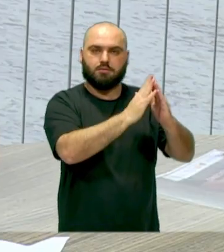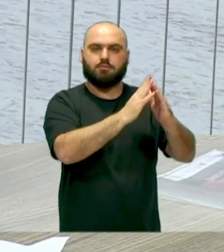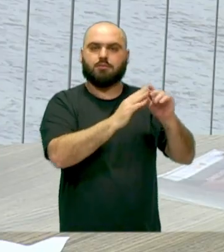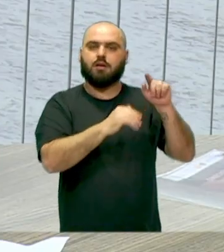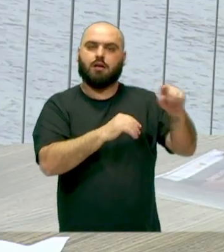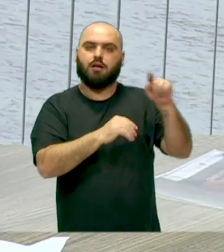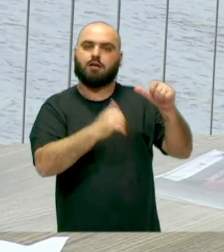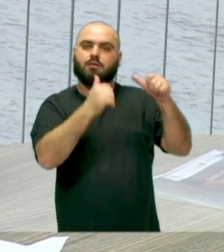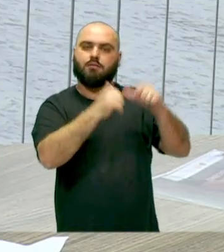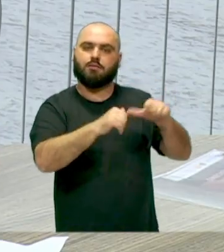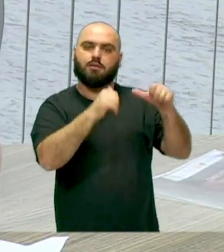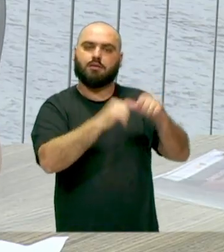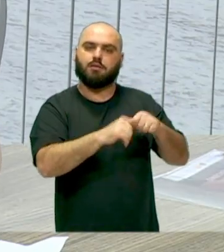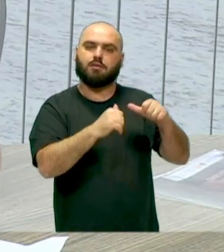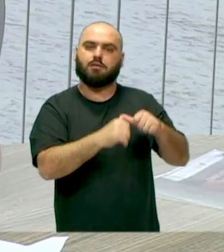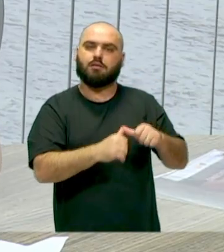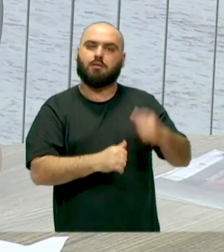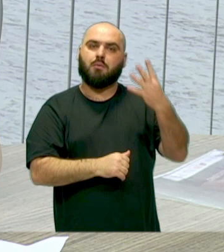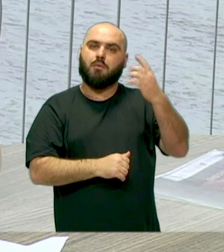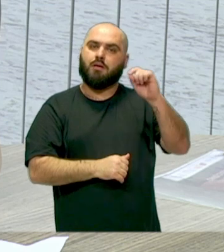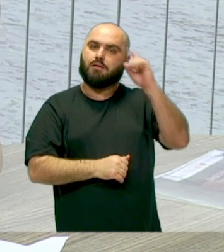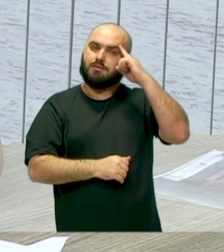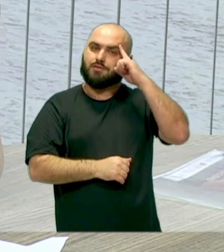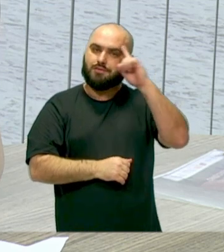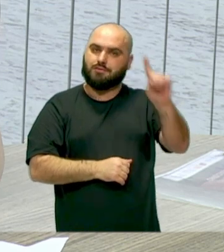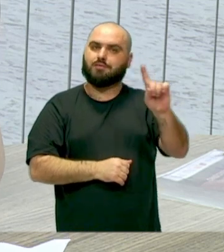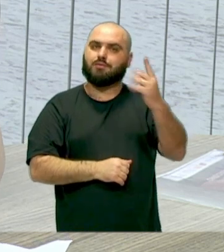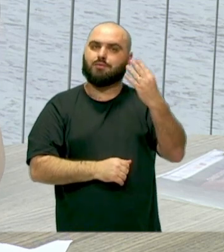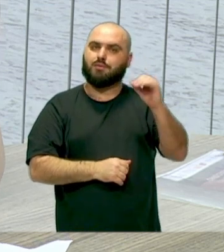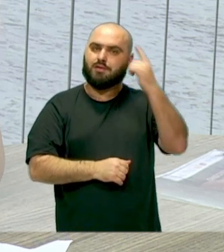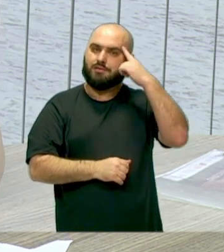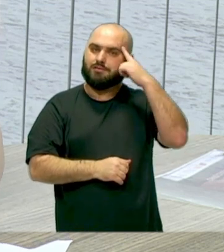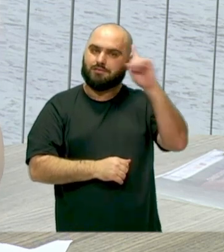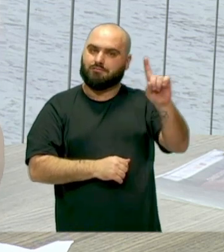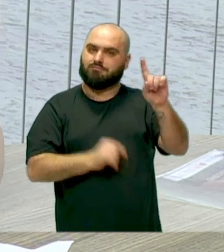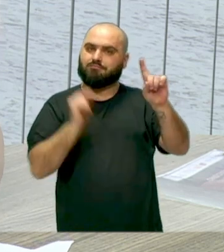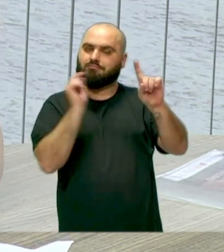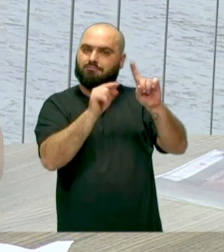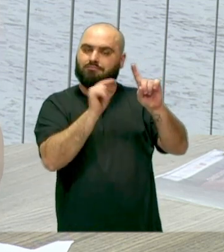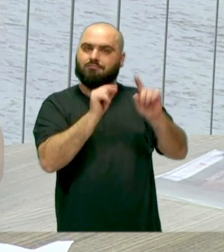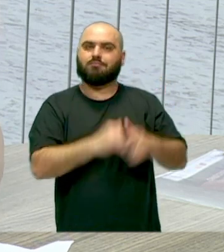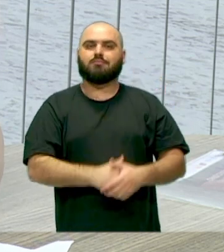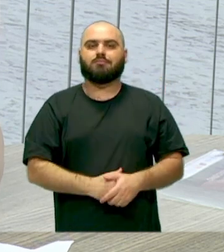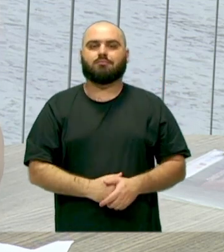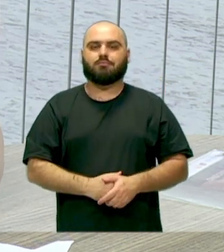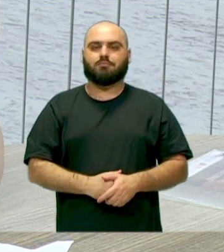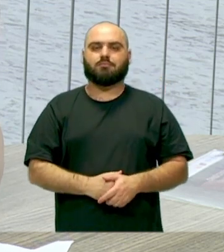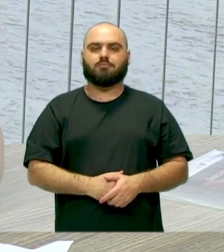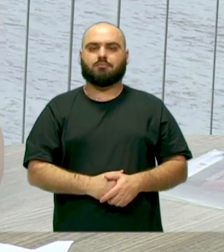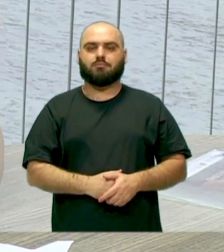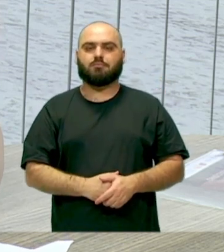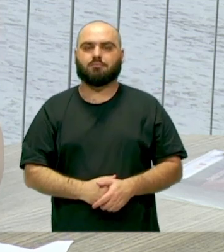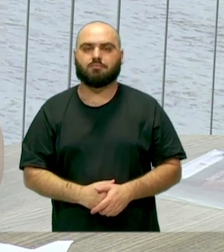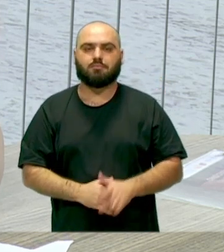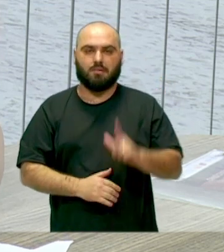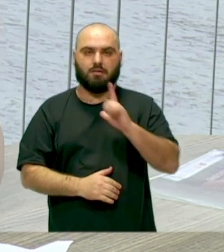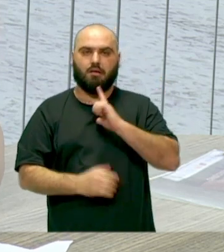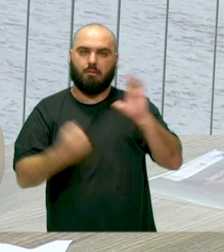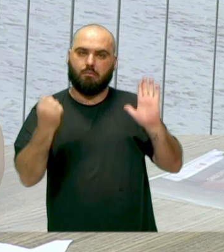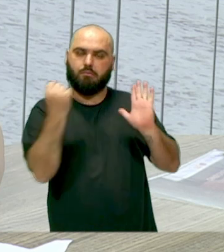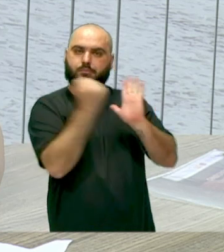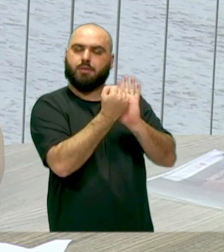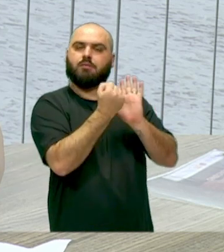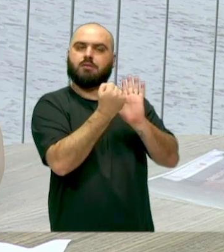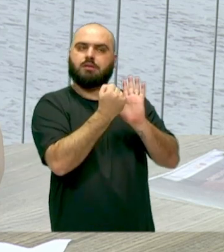ele passava por uma quarentena. Então, o que foi dito, foi muito marcante,